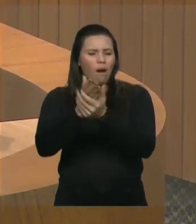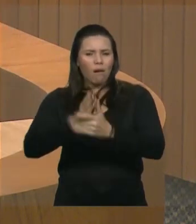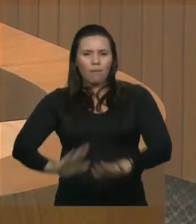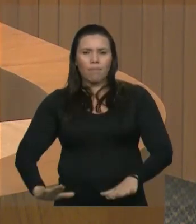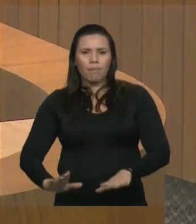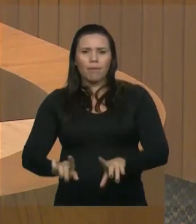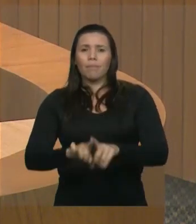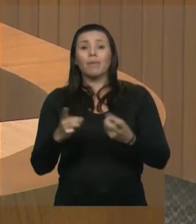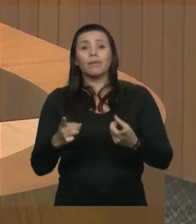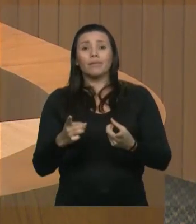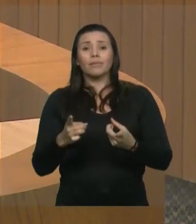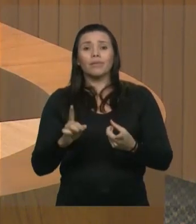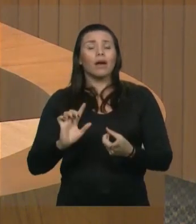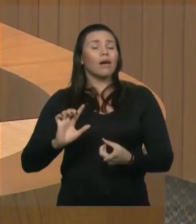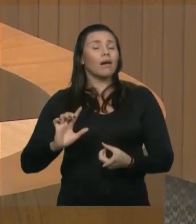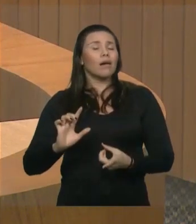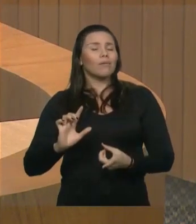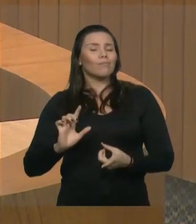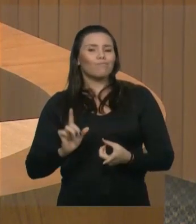Flávio Dino.